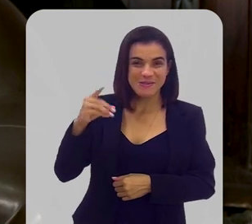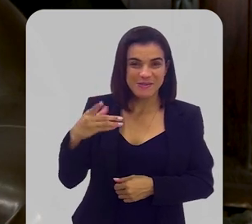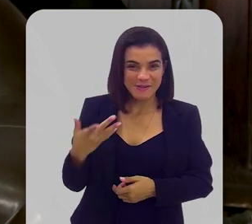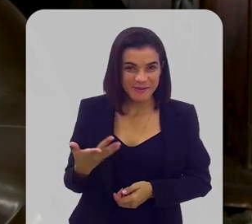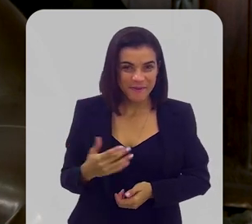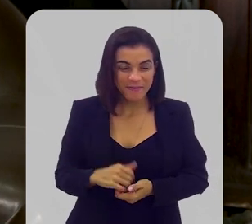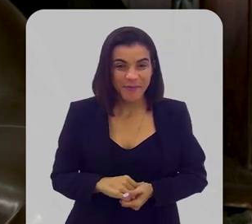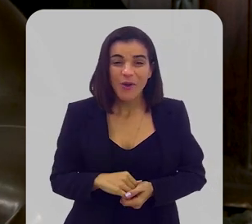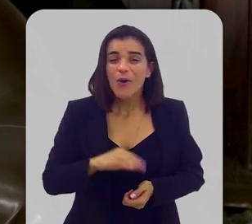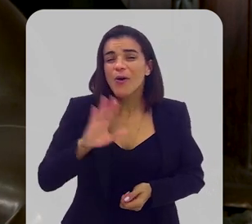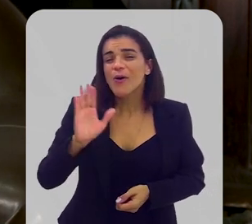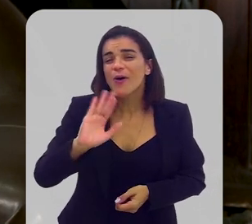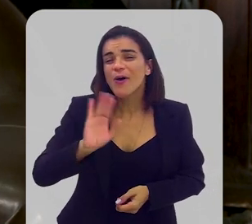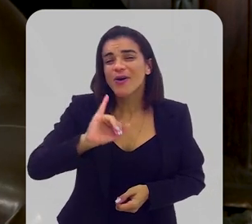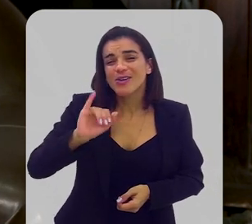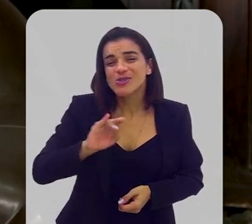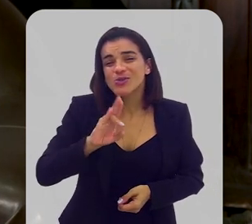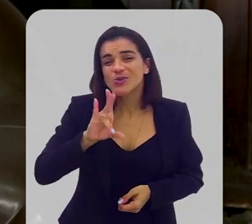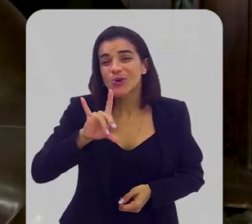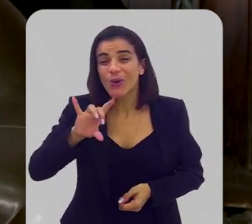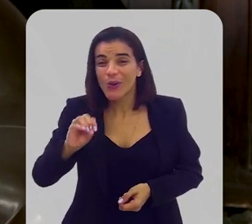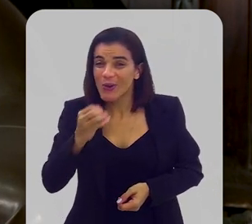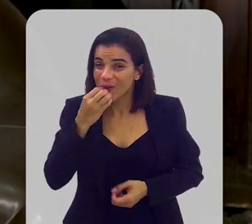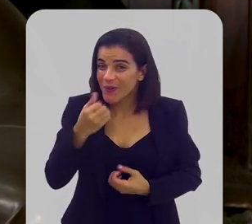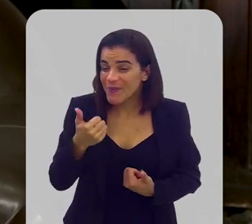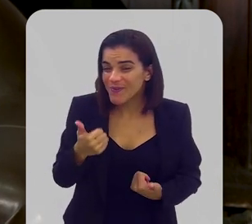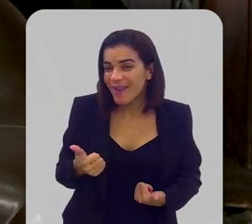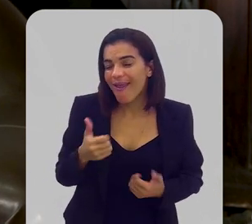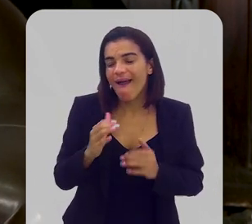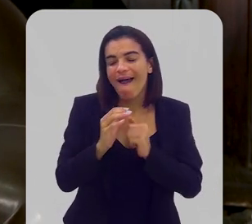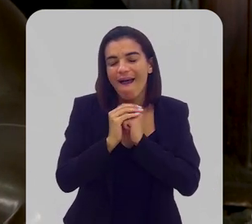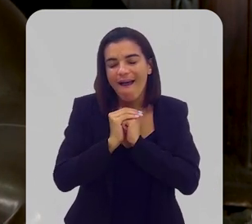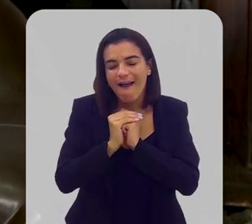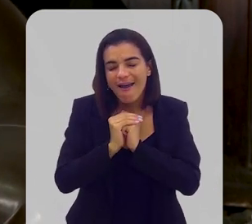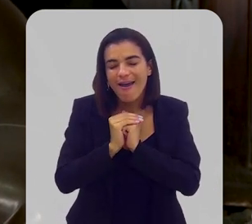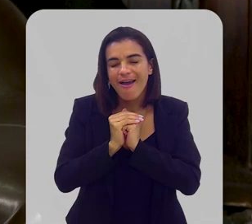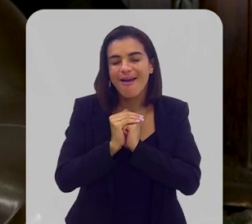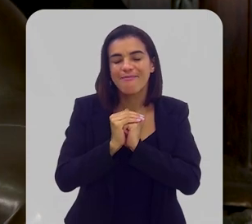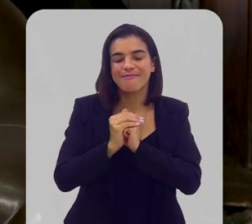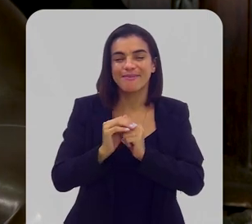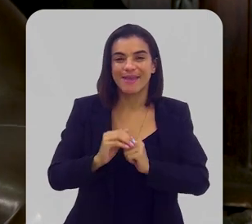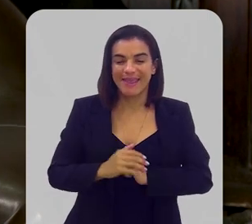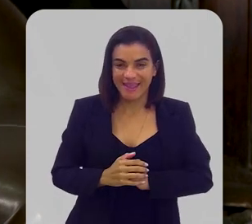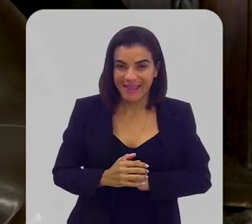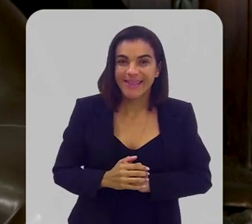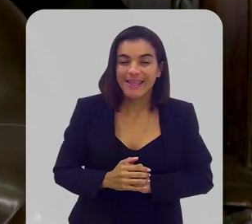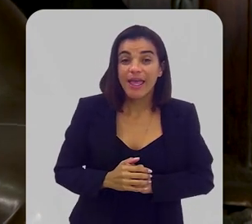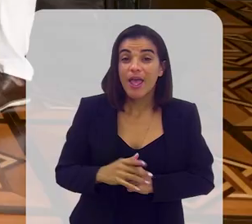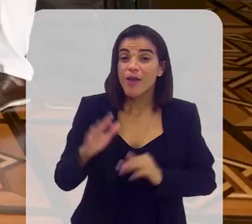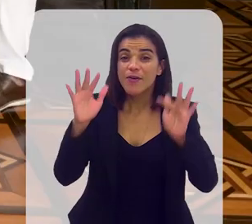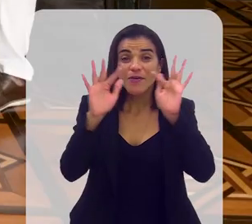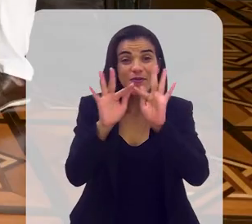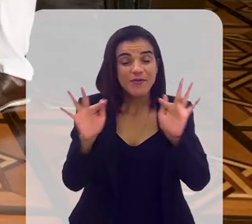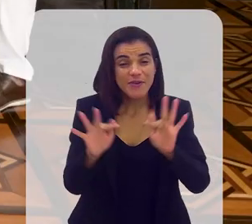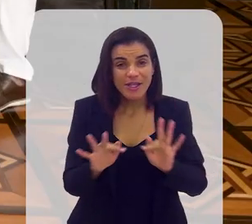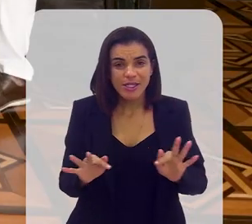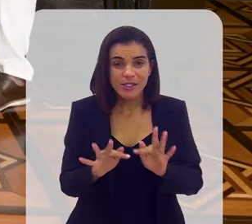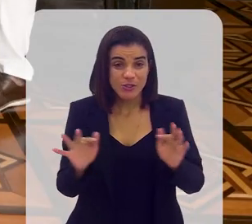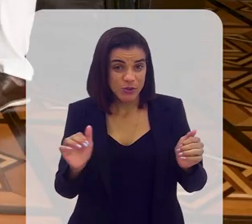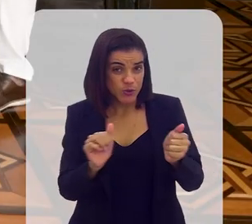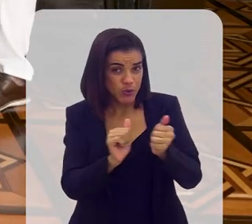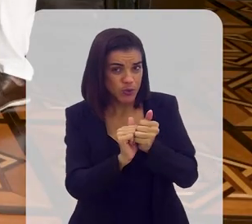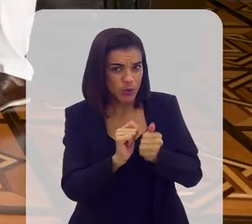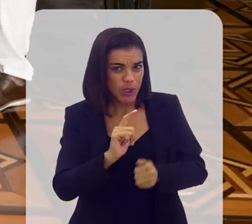Paula? Oi, Júlio, tudo bem? Sucesso total. Amém, glória a Deus. Eu fico muito feliz de você estar aqui. E